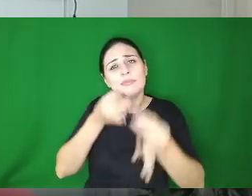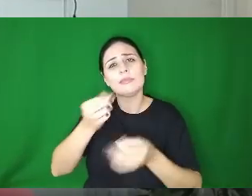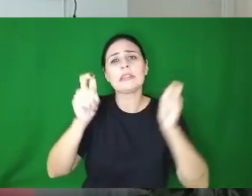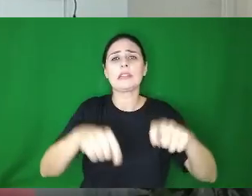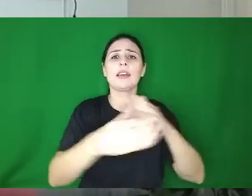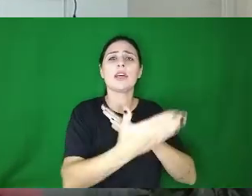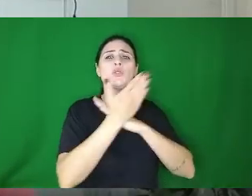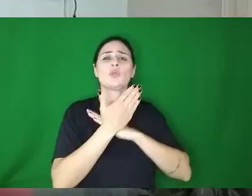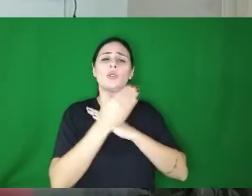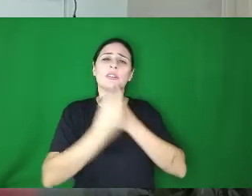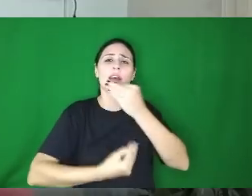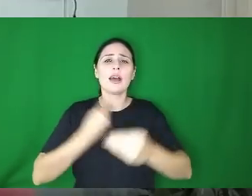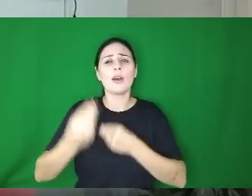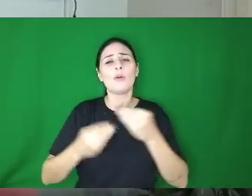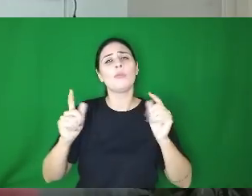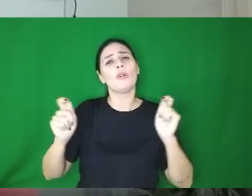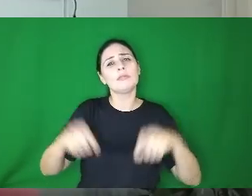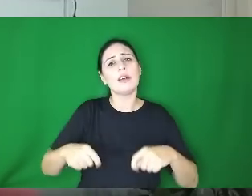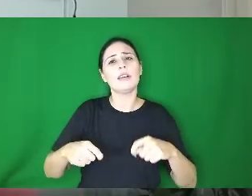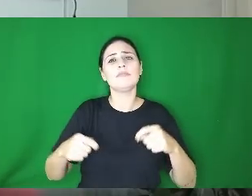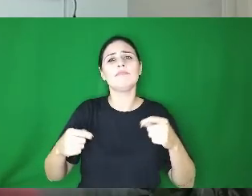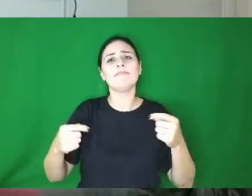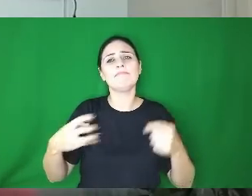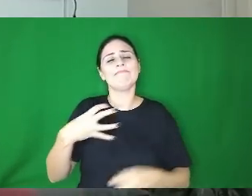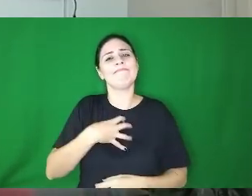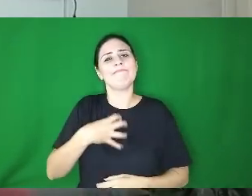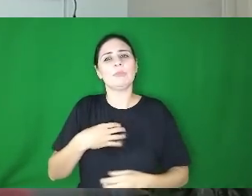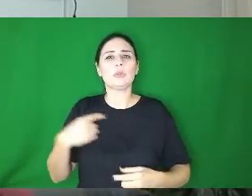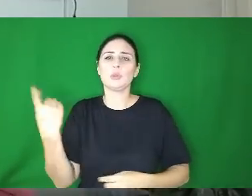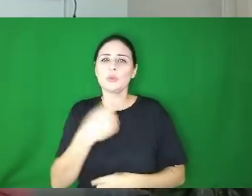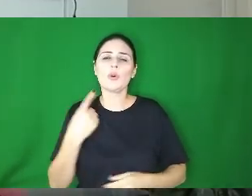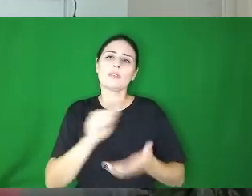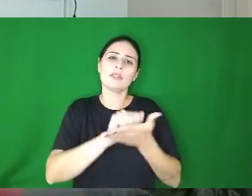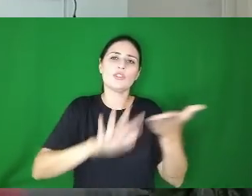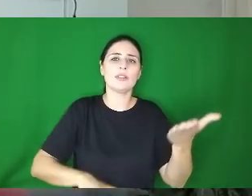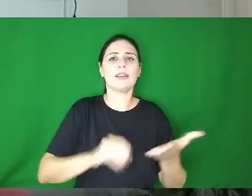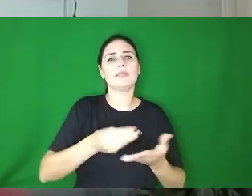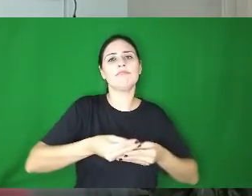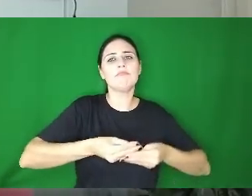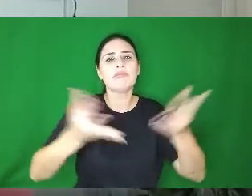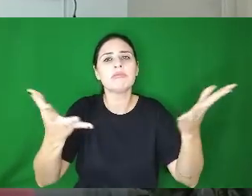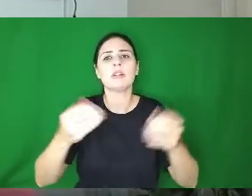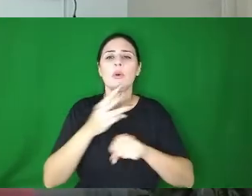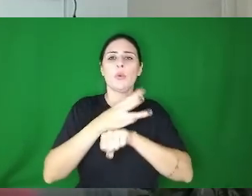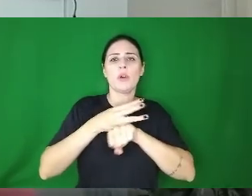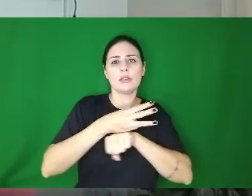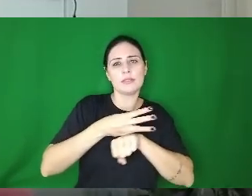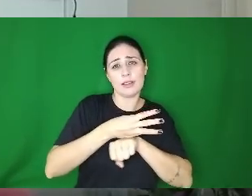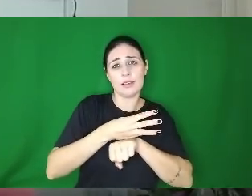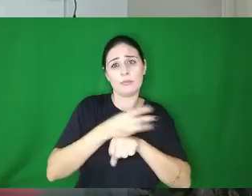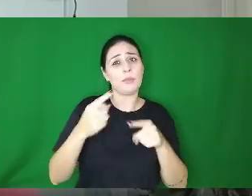2020, agora estou vendo algumas devolutivas de diagnóstica, que é tudo com pai, com letrinha de mãe, de pai. A gente sabe que